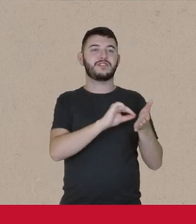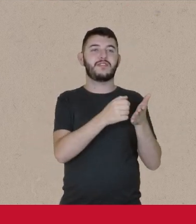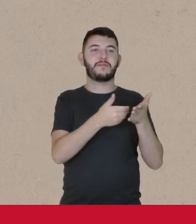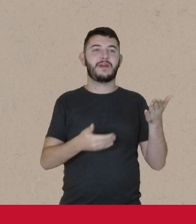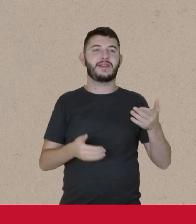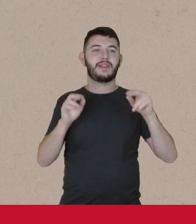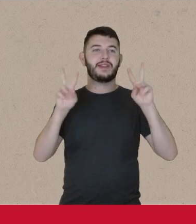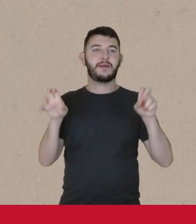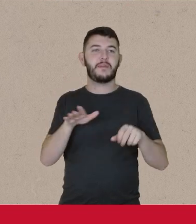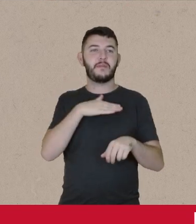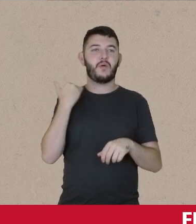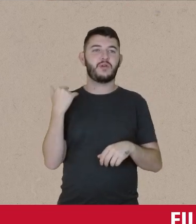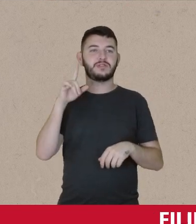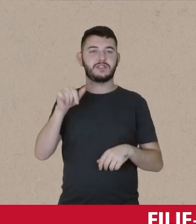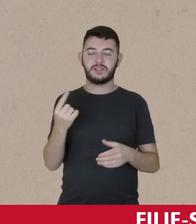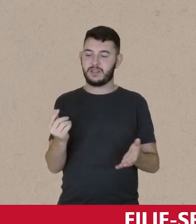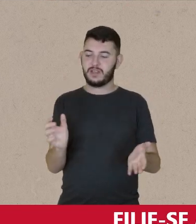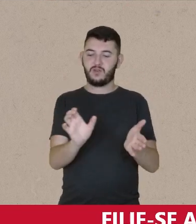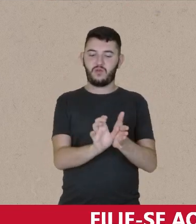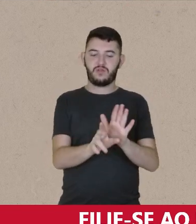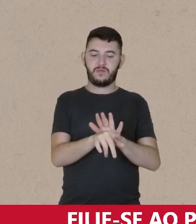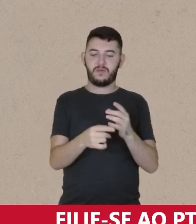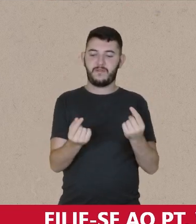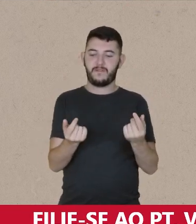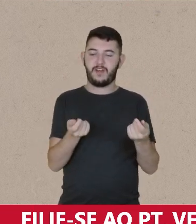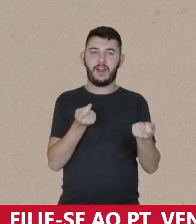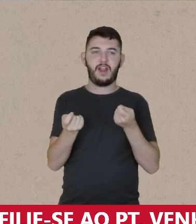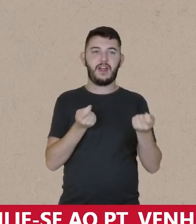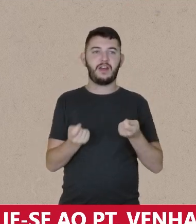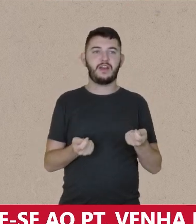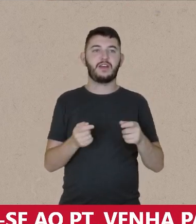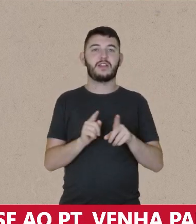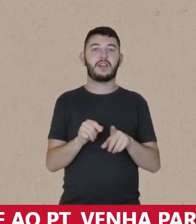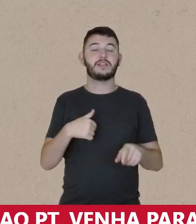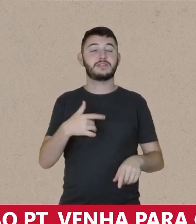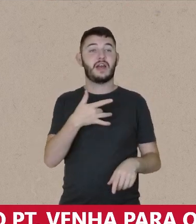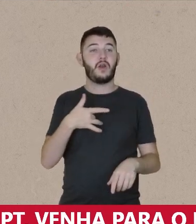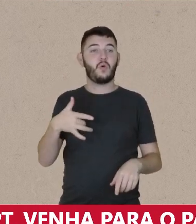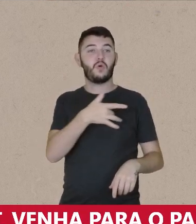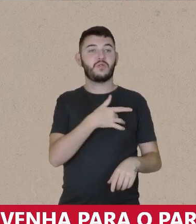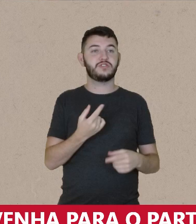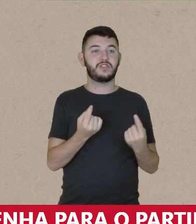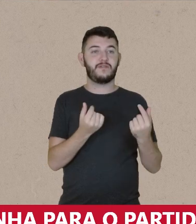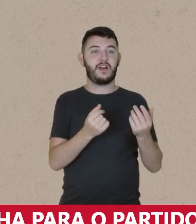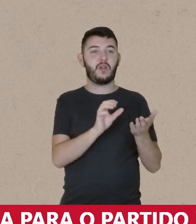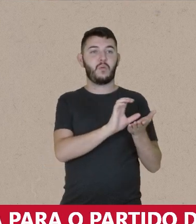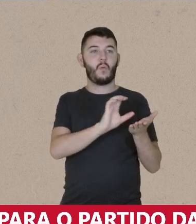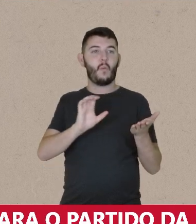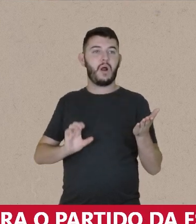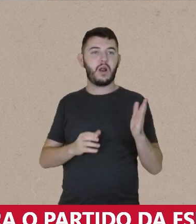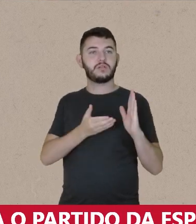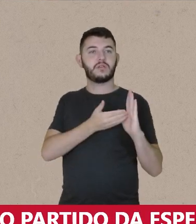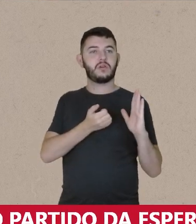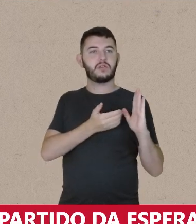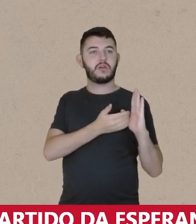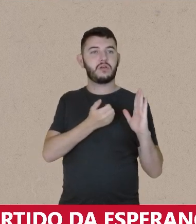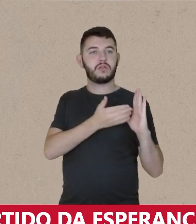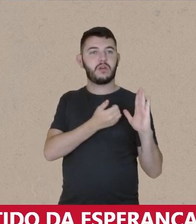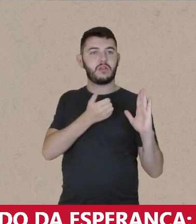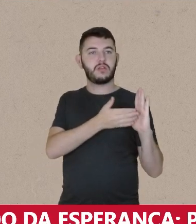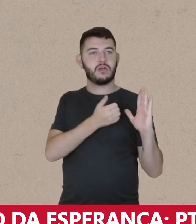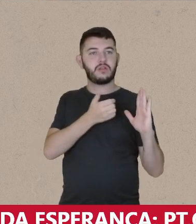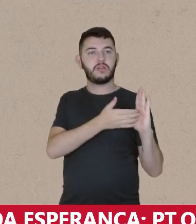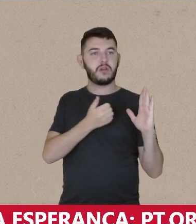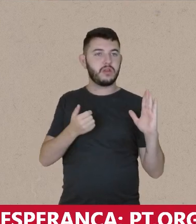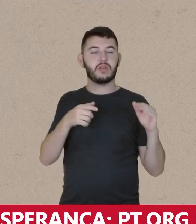do teto de gasto, né, vem tirando gradativamente recursos da saúde. A gente já está atingindo um patamar,